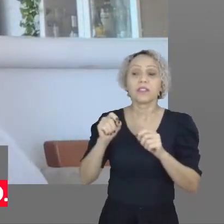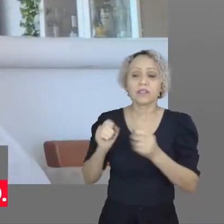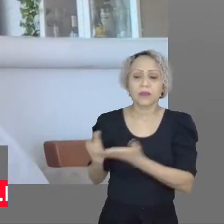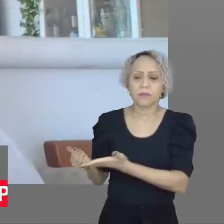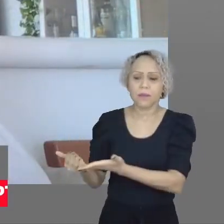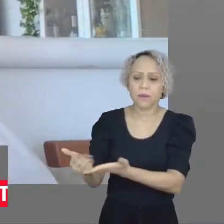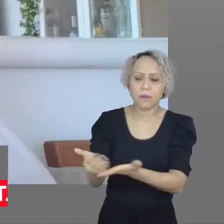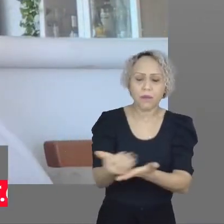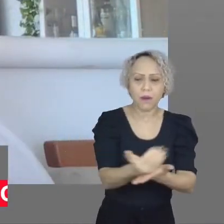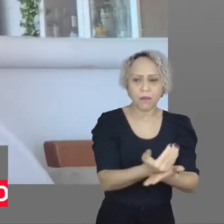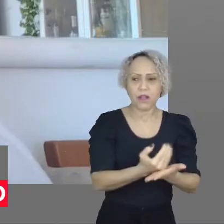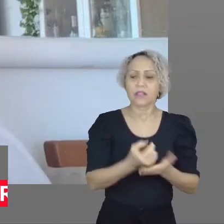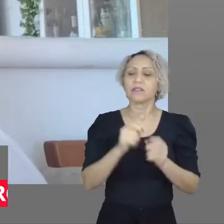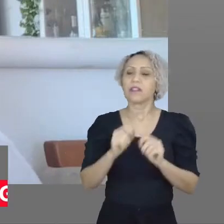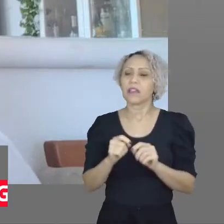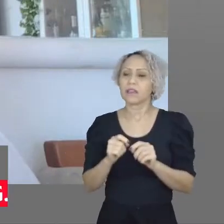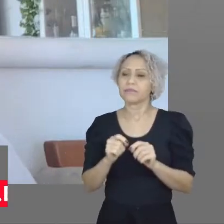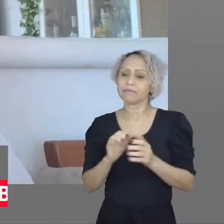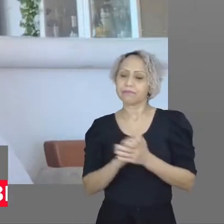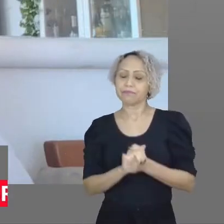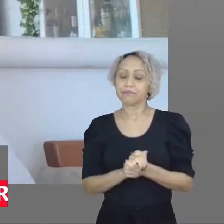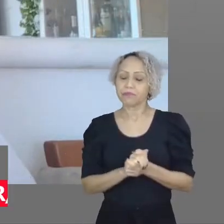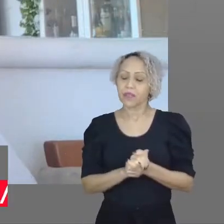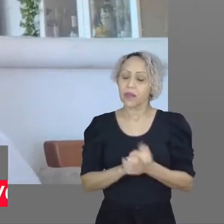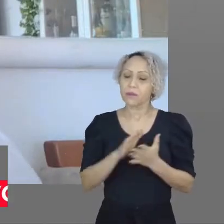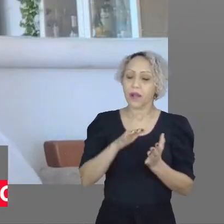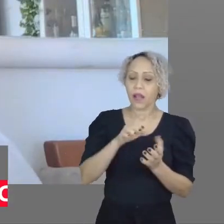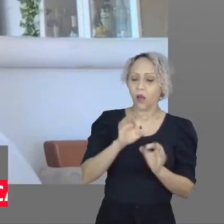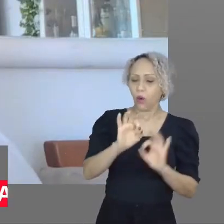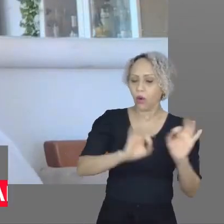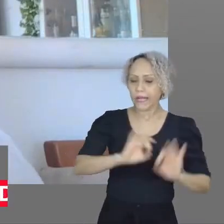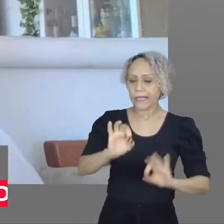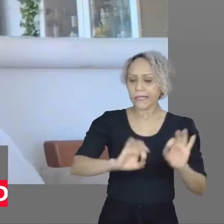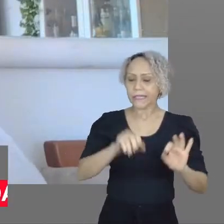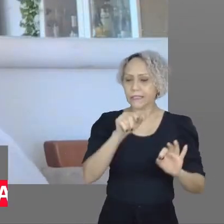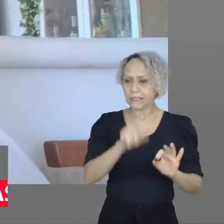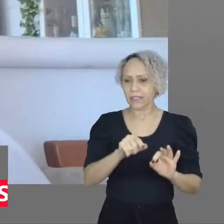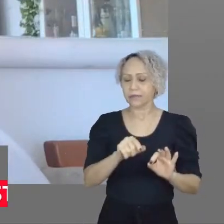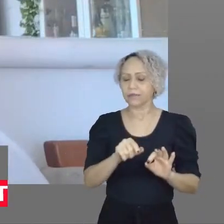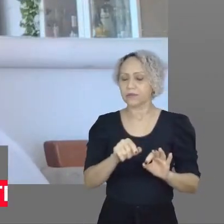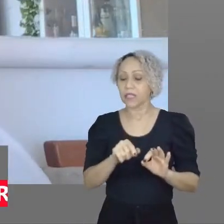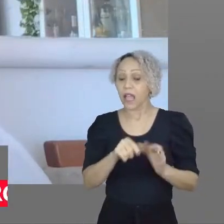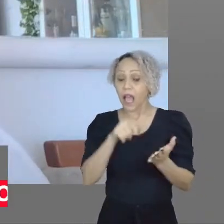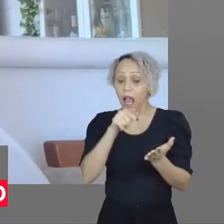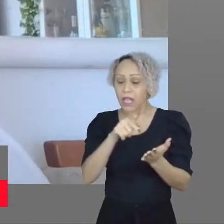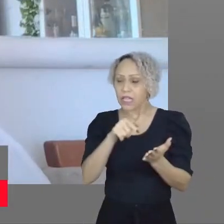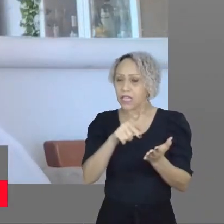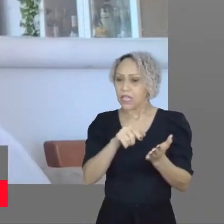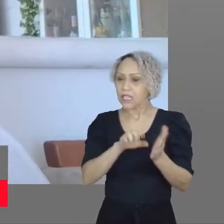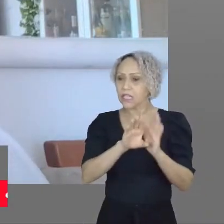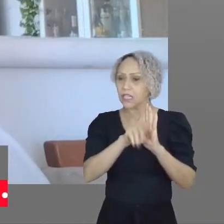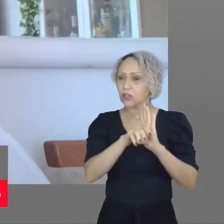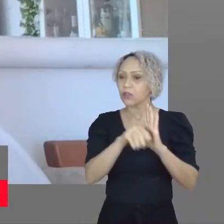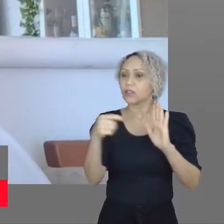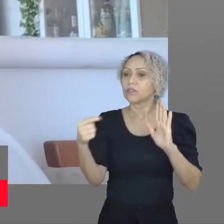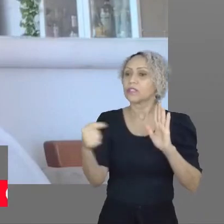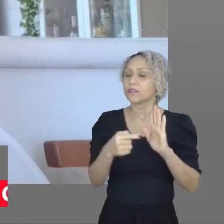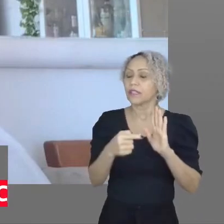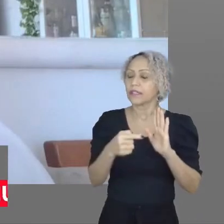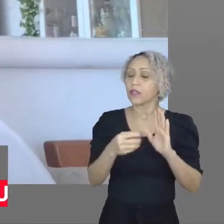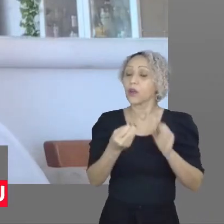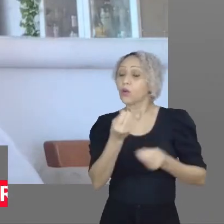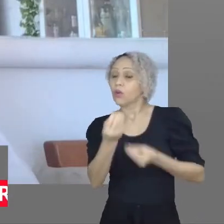as ideias no processo eleitoral? Como é que a gente elege pessoas que tenham esses valores imbricados na sua